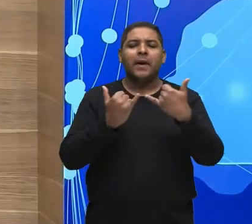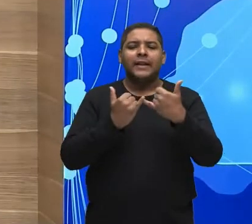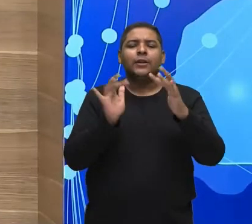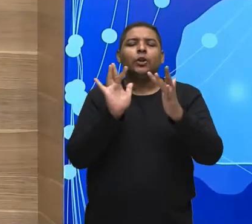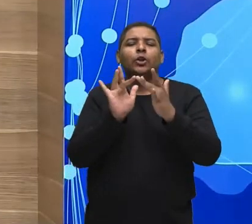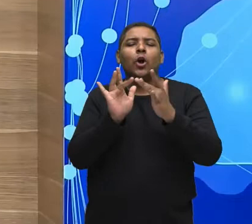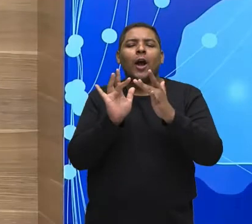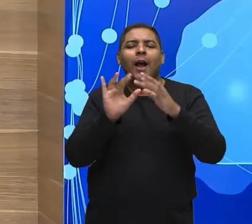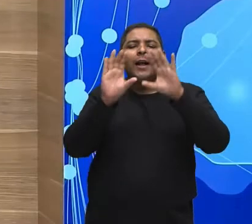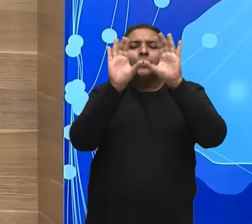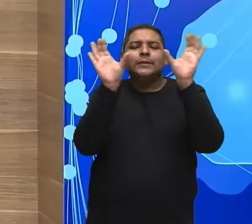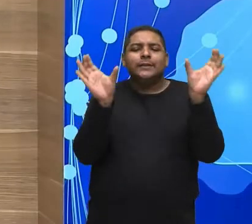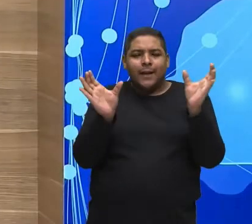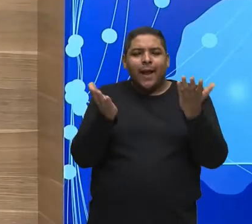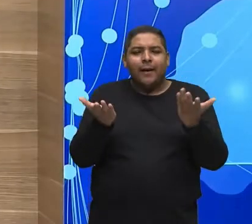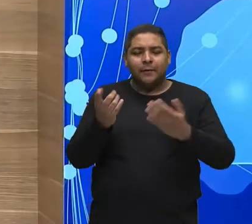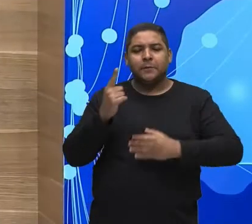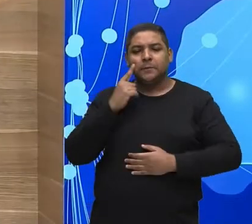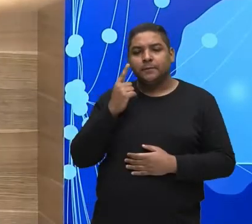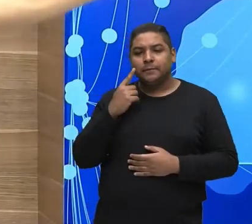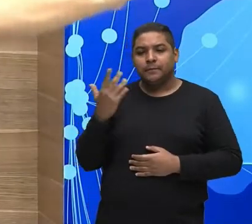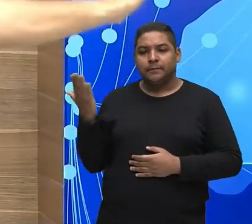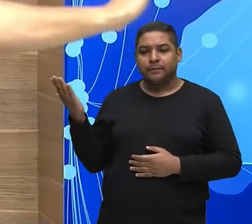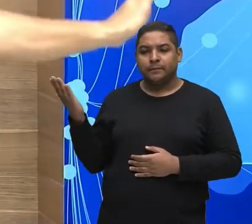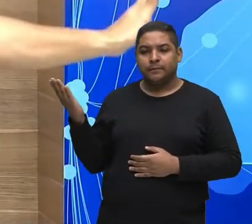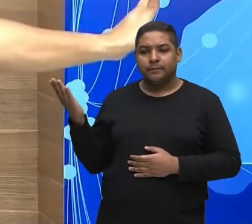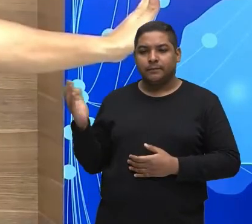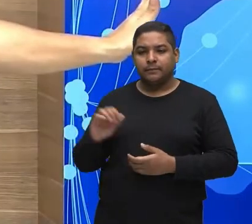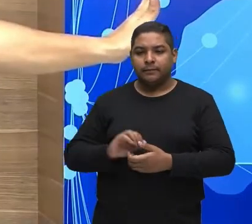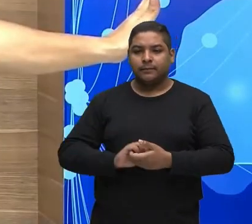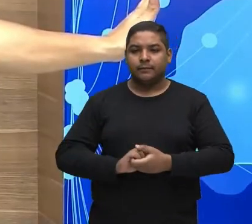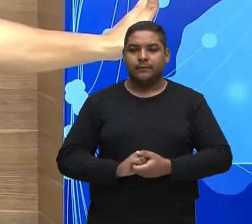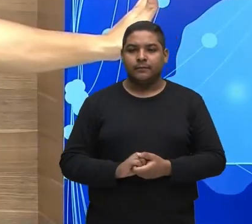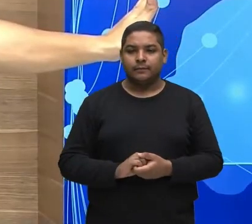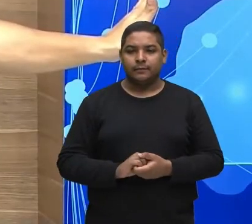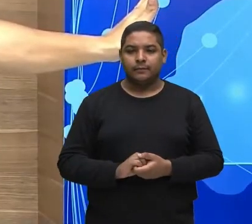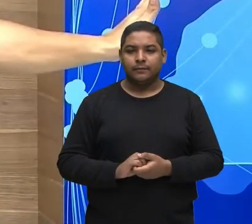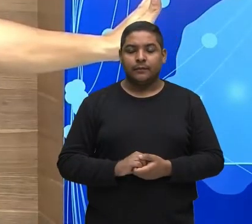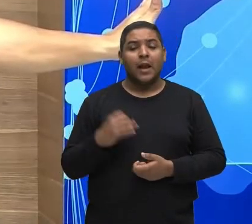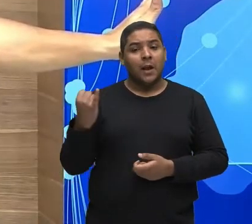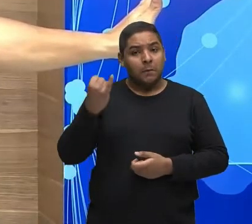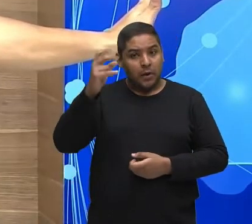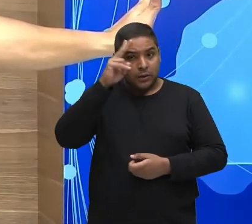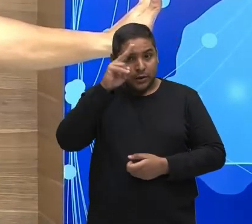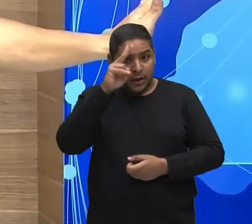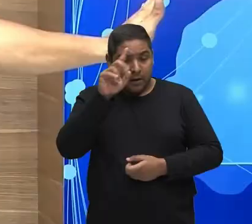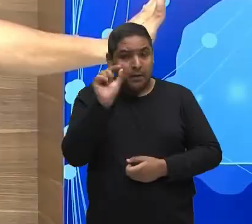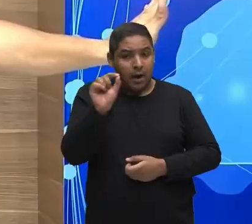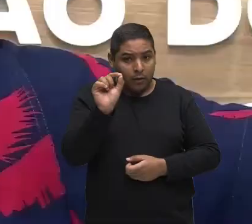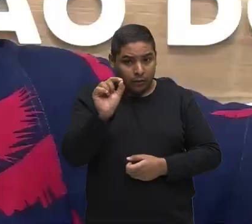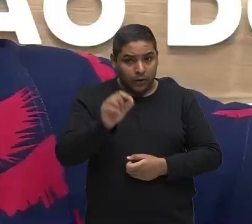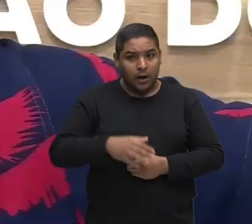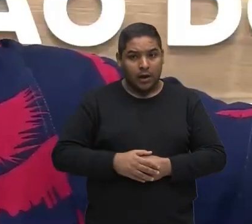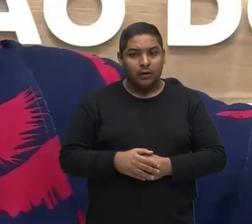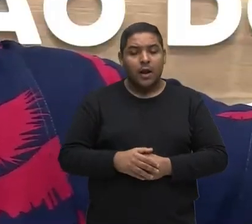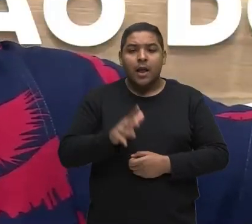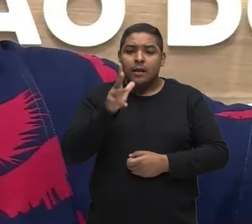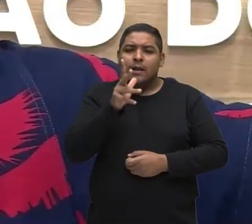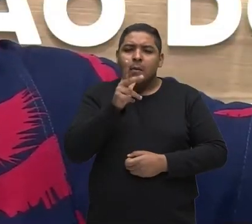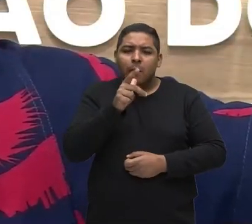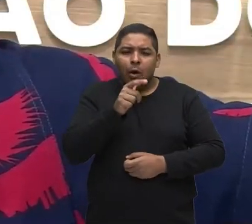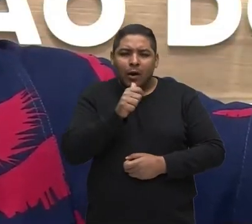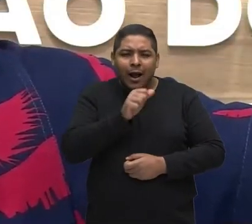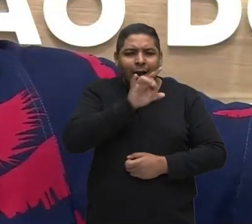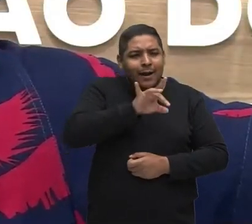céu. Abre os braços para o lado. É importante lembrar de ficar um pouquinho mais de tempo em cada